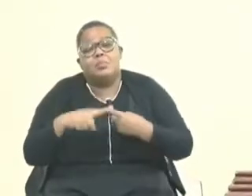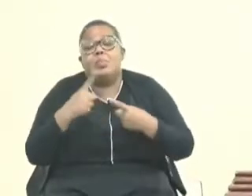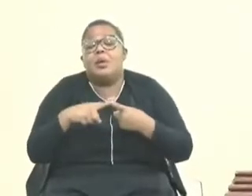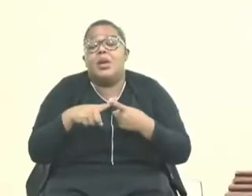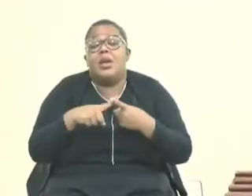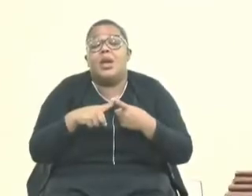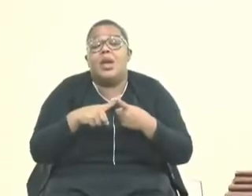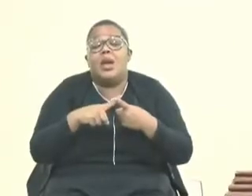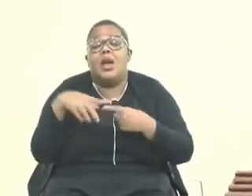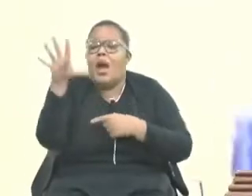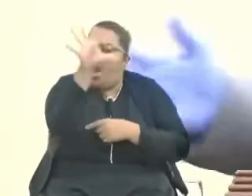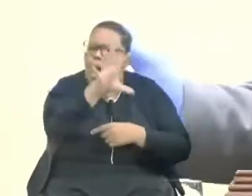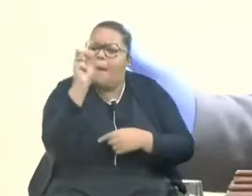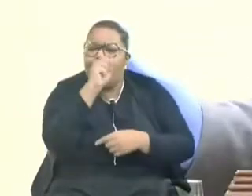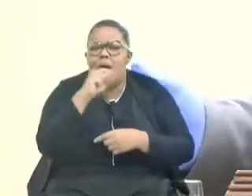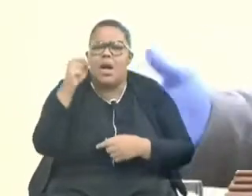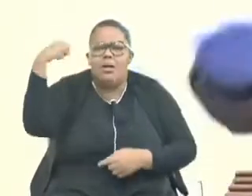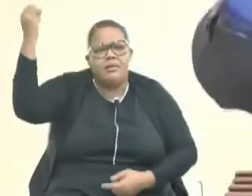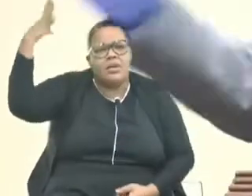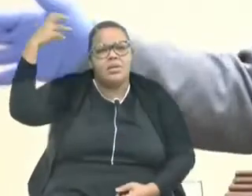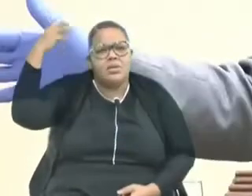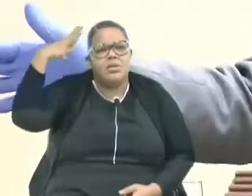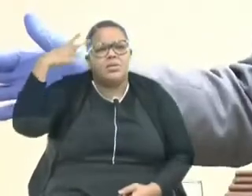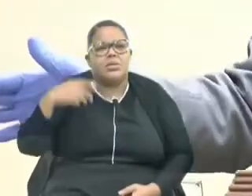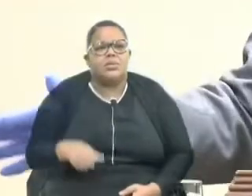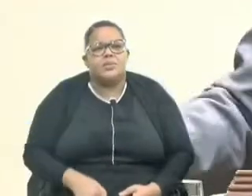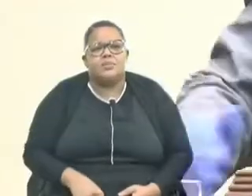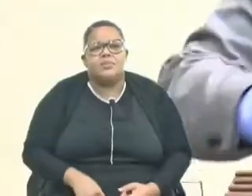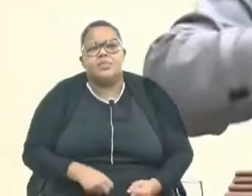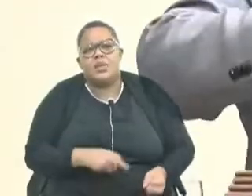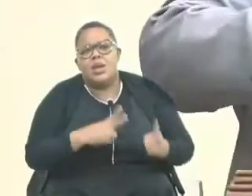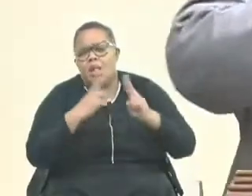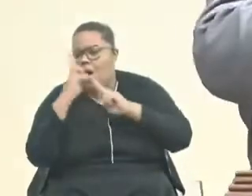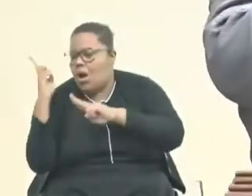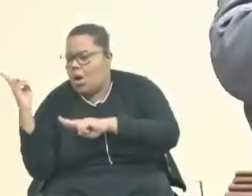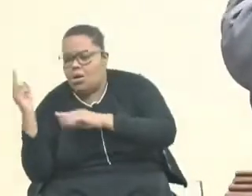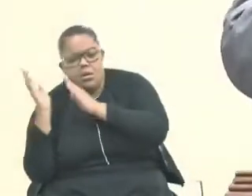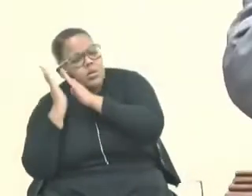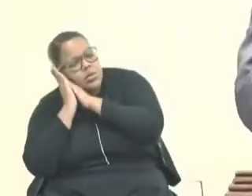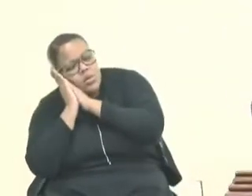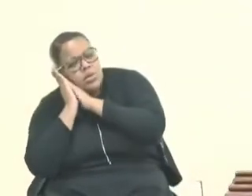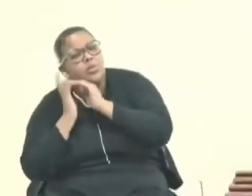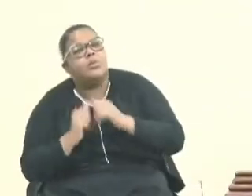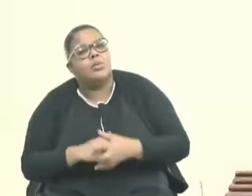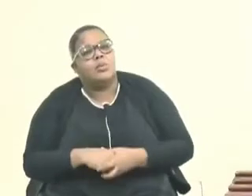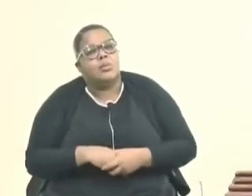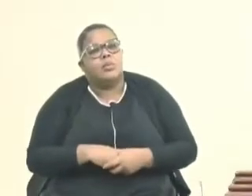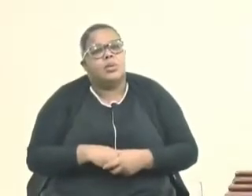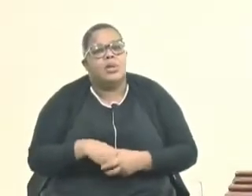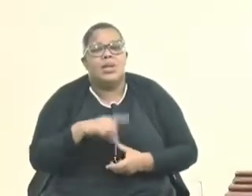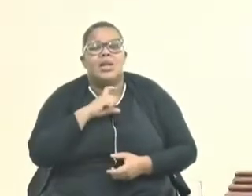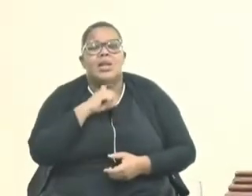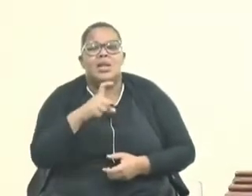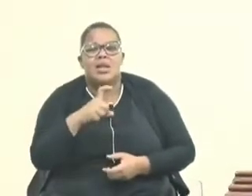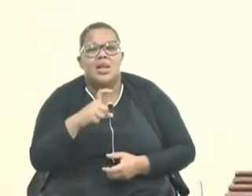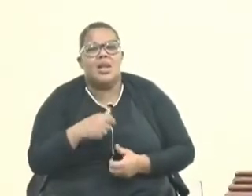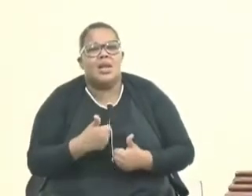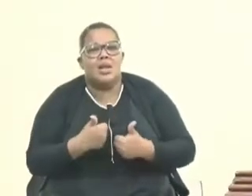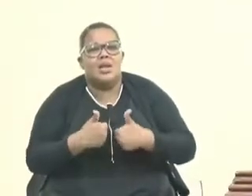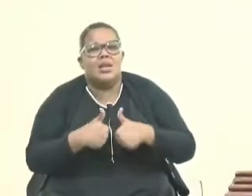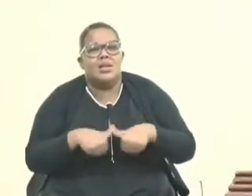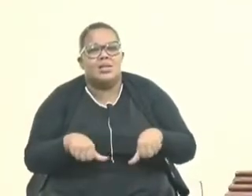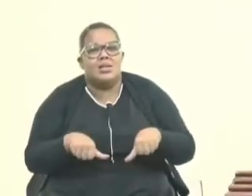que quem fazia isso era Samuel na hora de Samuel dormia e ninguém por certo continuava o seu turno